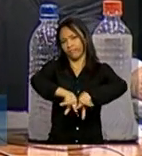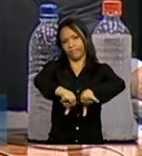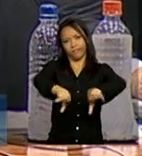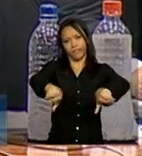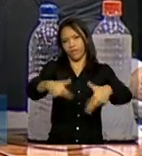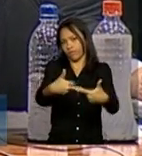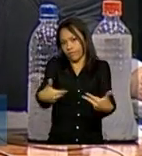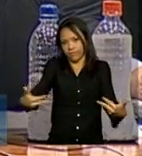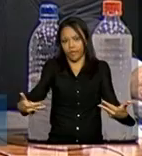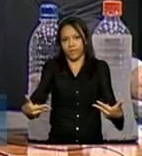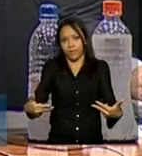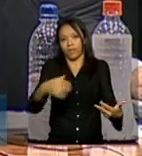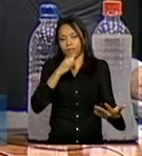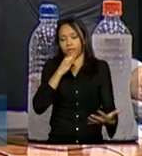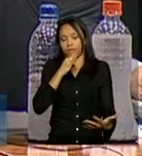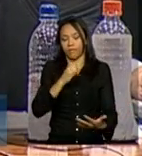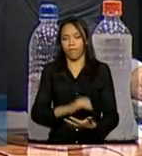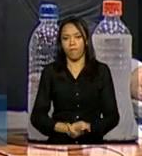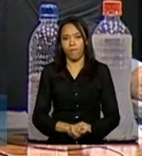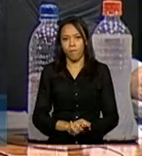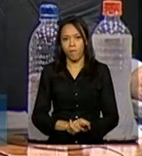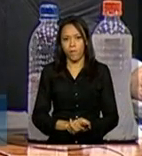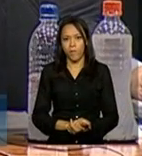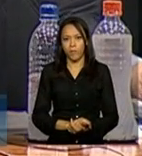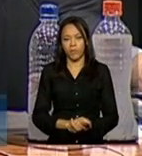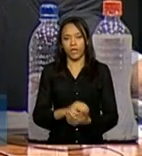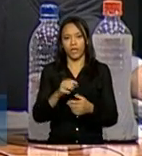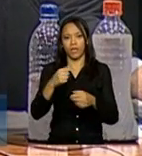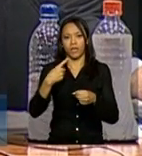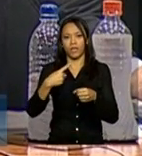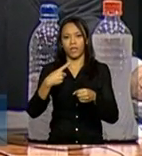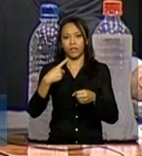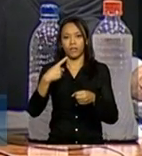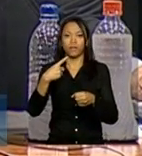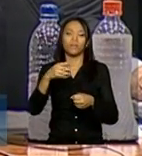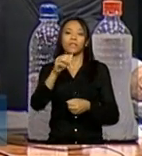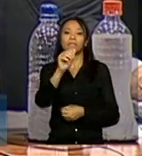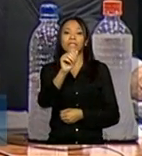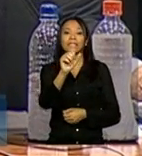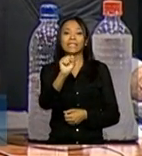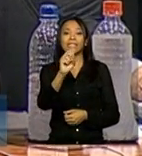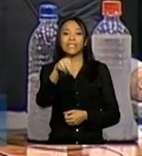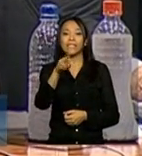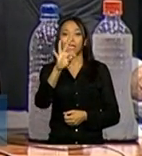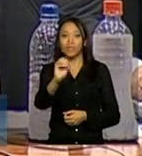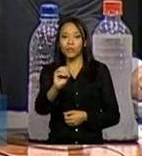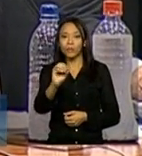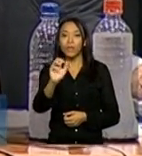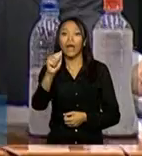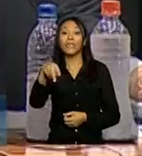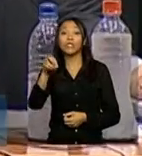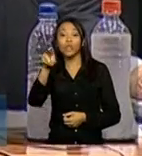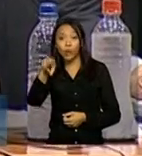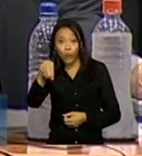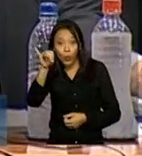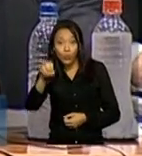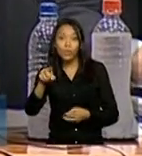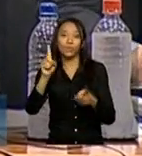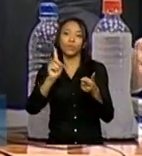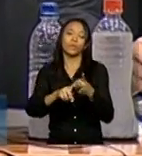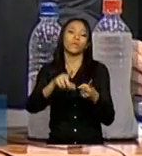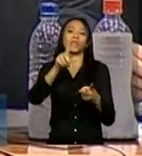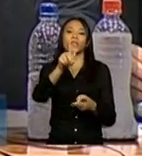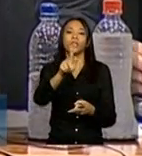exemplo, em Santo Antônio e Giral. Greve generalizada, houve um incêndio